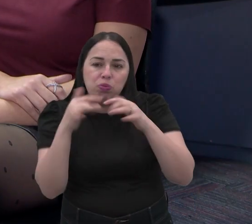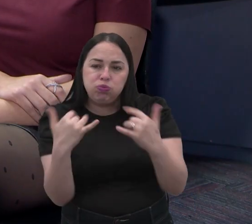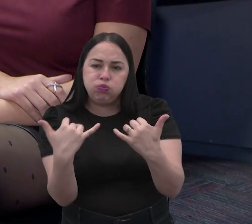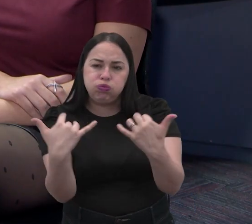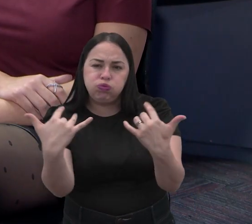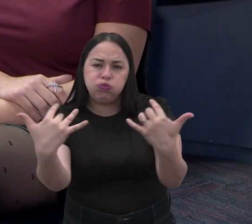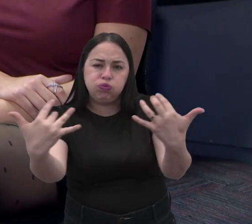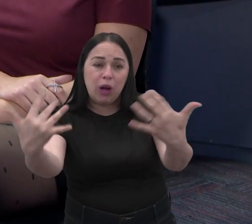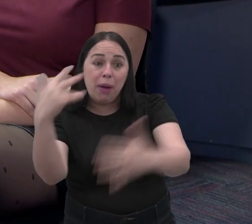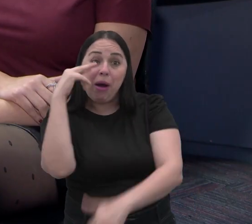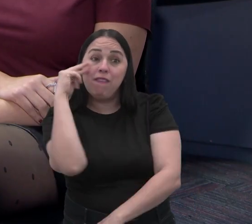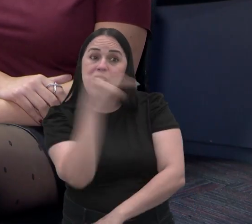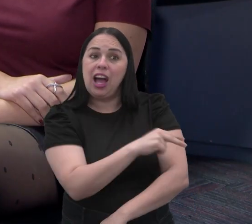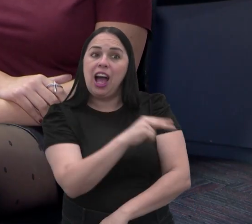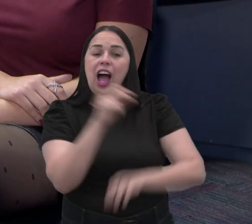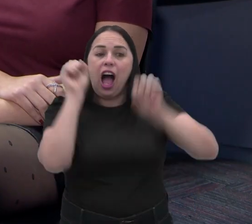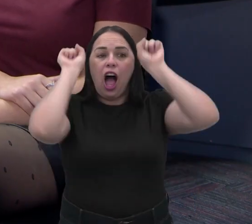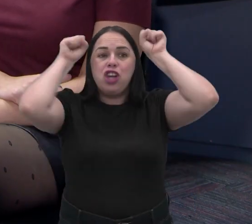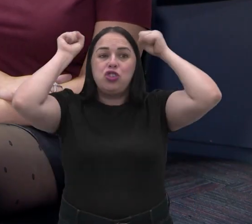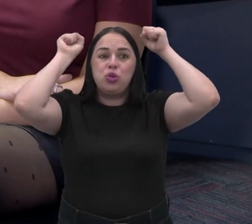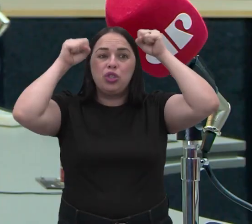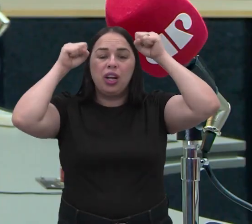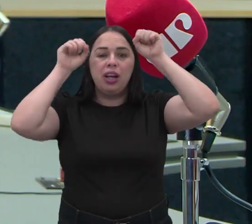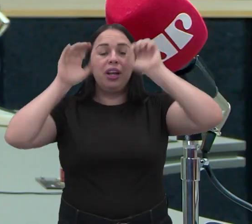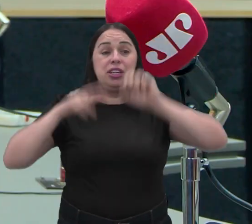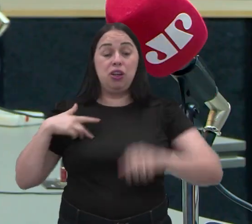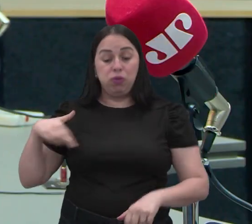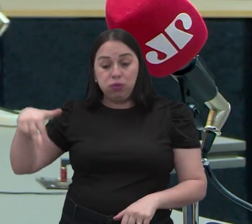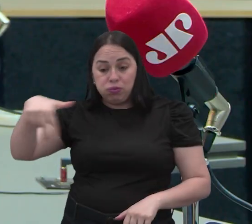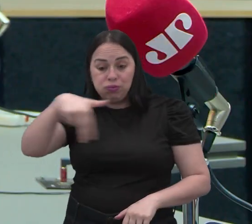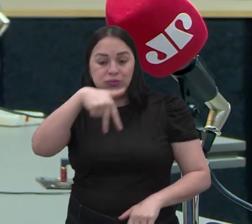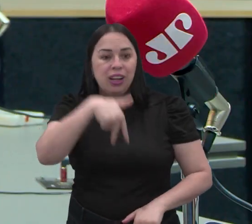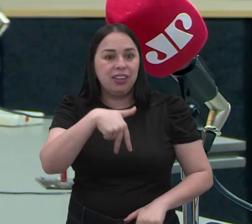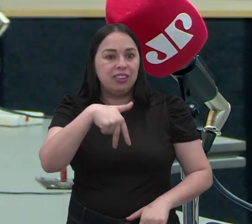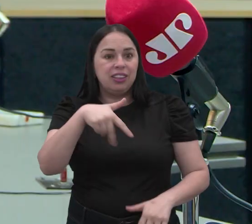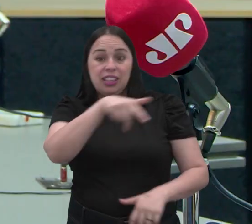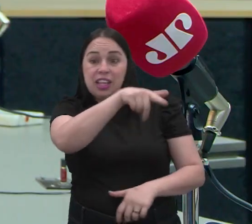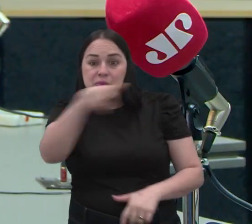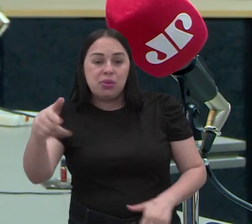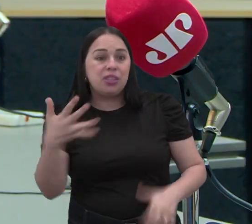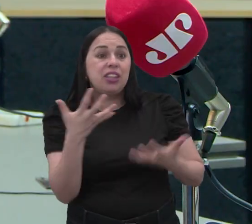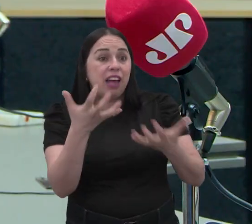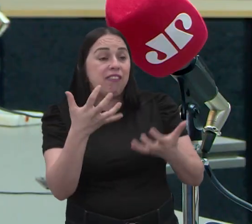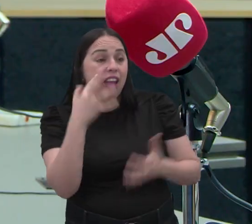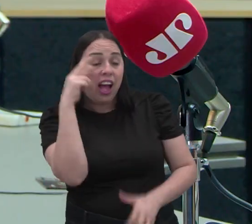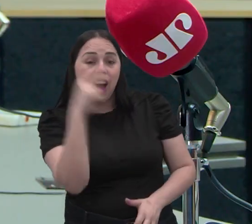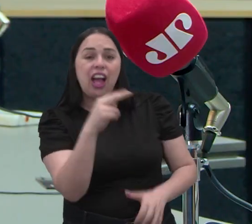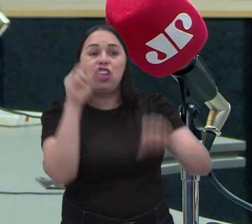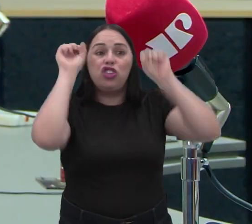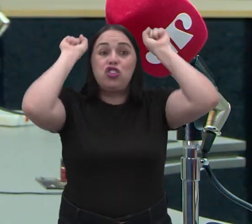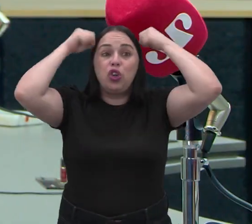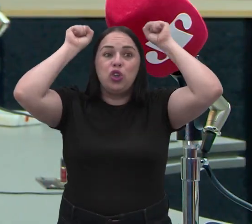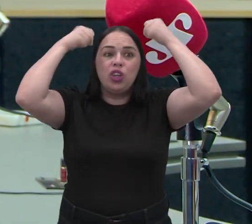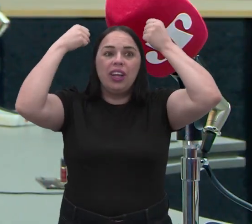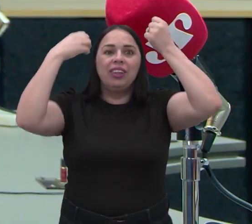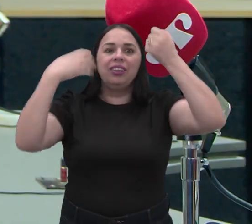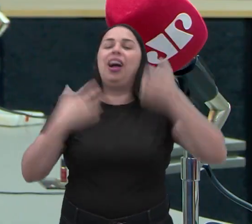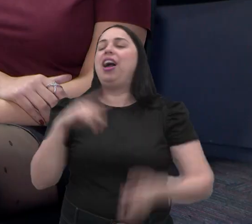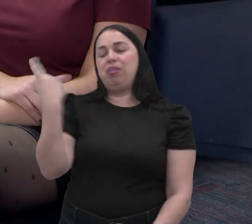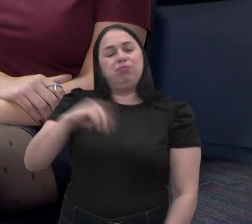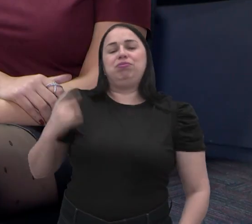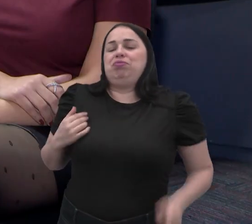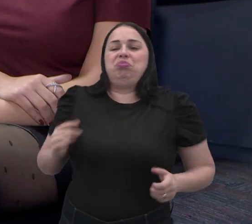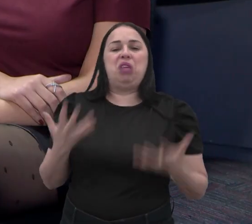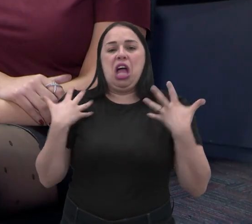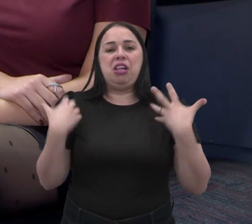gente. E eles estão aqui para ver a Xuxa. A gente vai subir no palco e eles querem ver a Xuxa. Aí realmente eu falei,